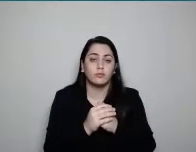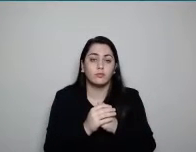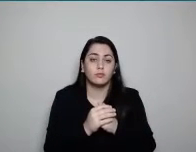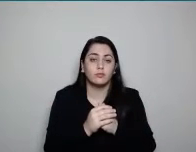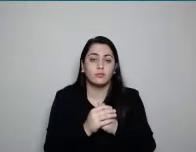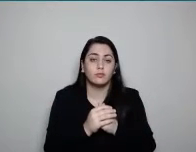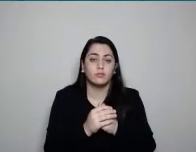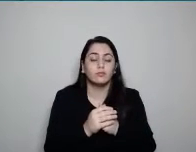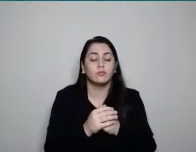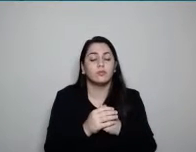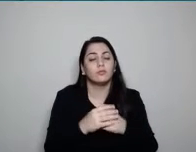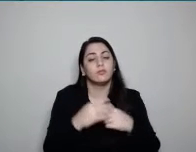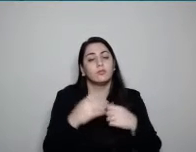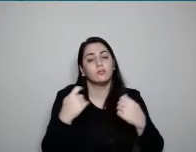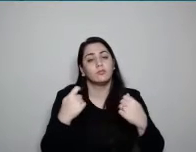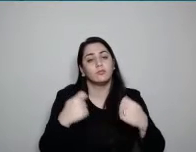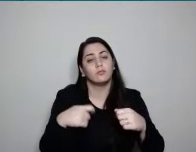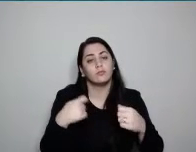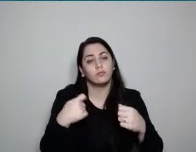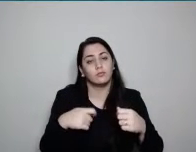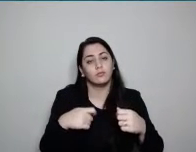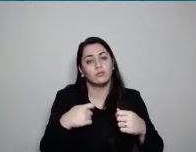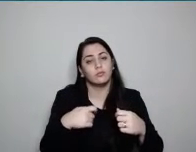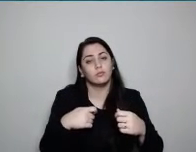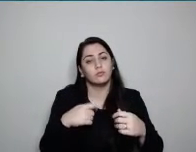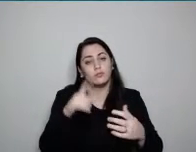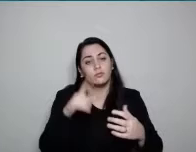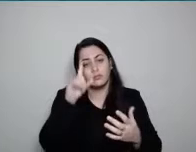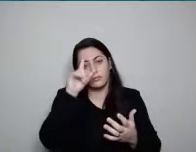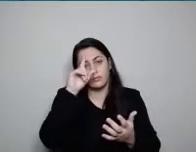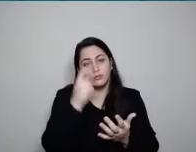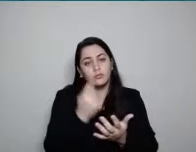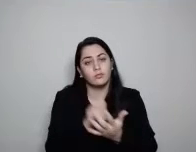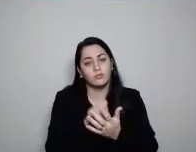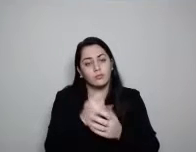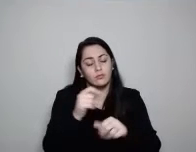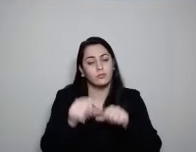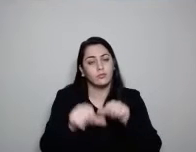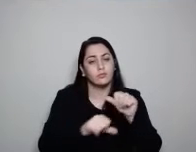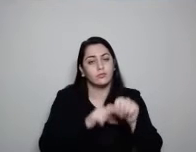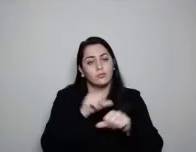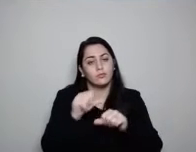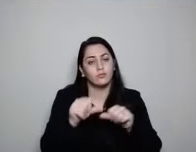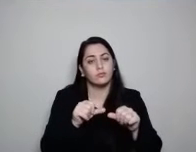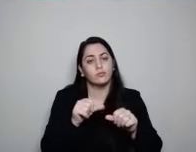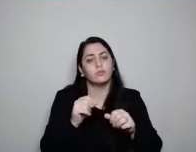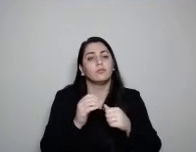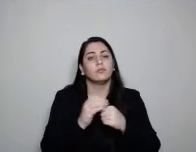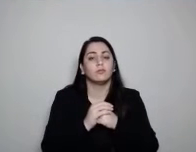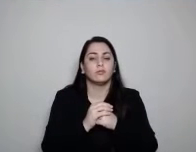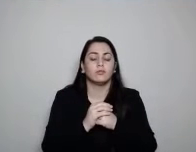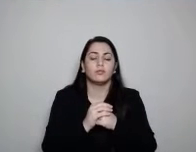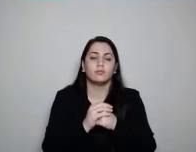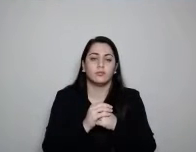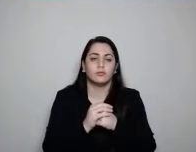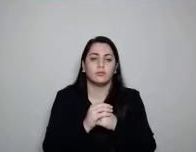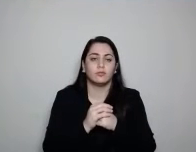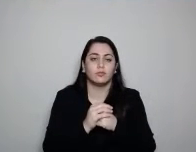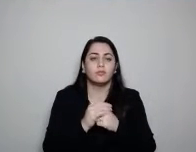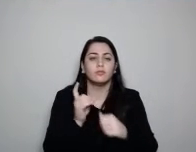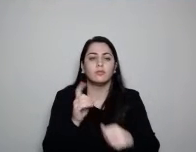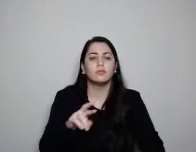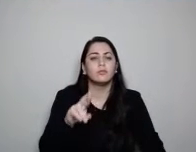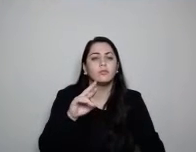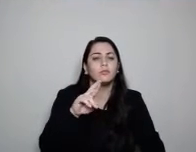fazer um breve aí? Pois não, presidente. Eu estou aqui reconhecendo que, na hipótese vertente, faltou